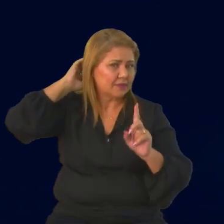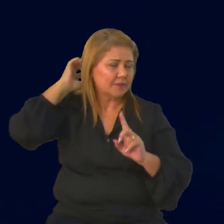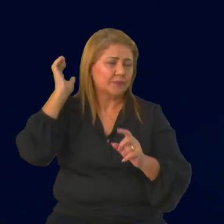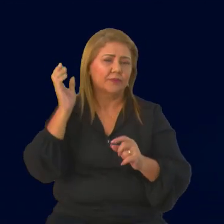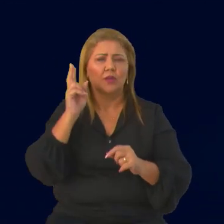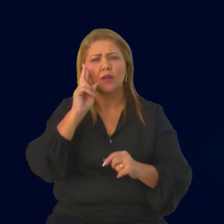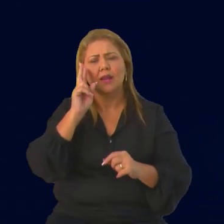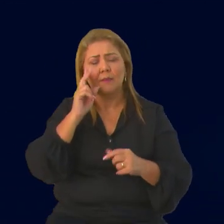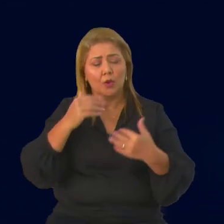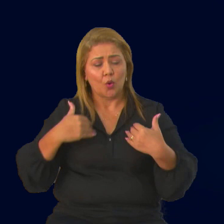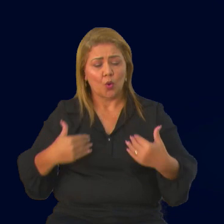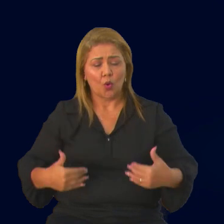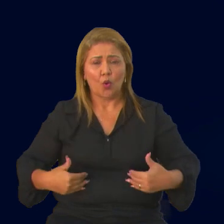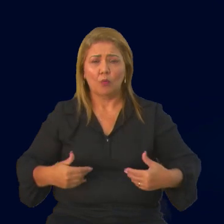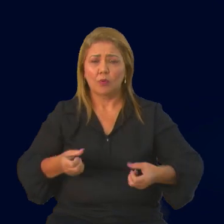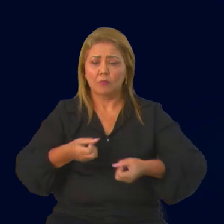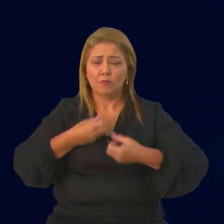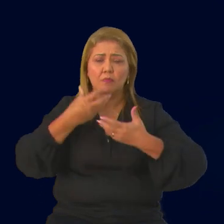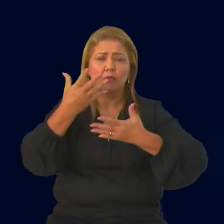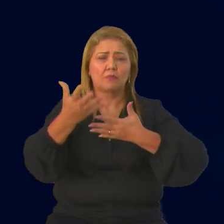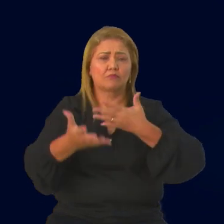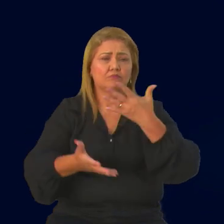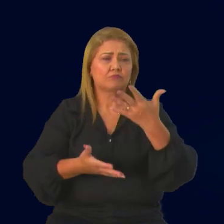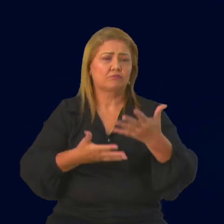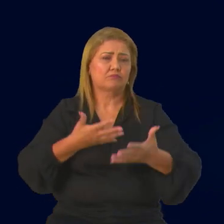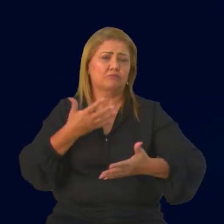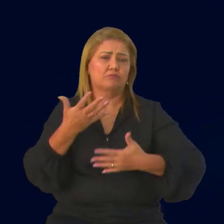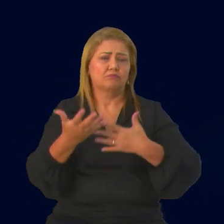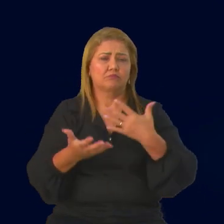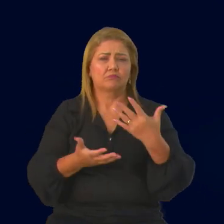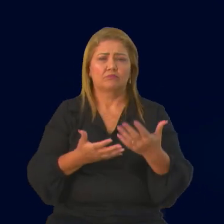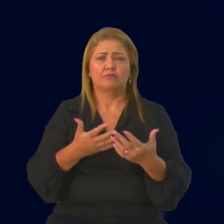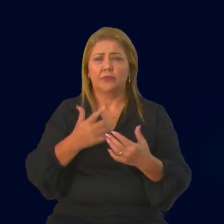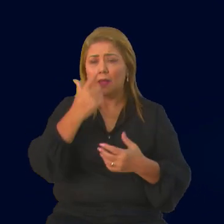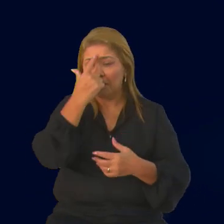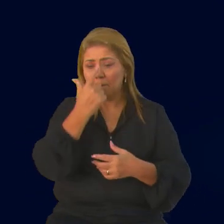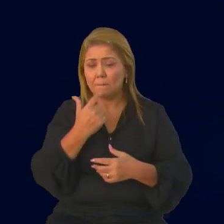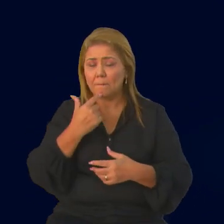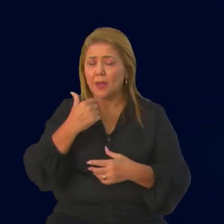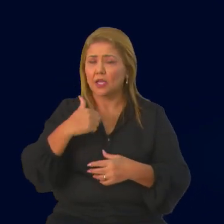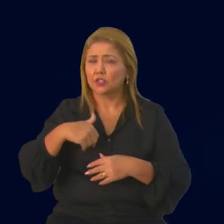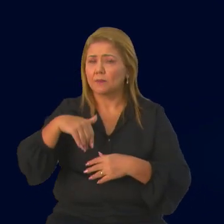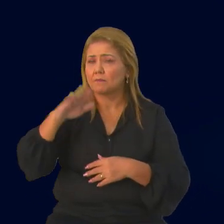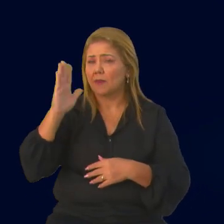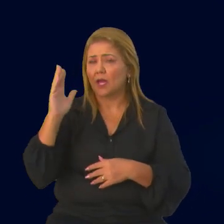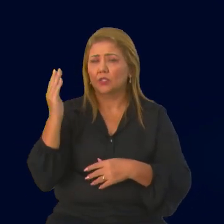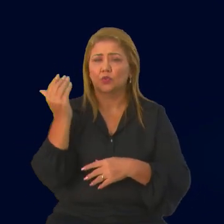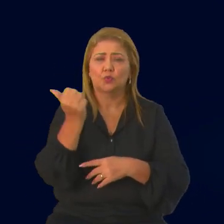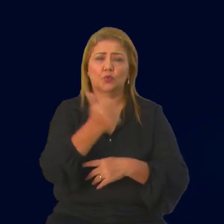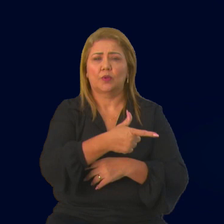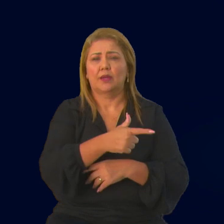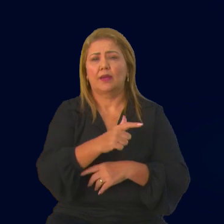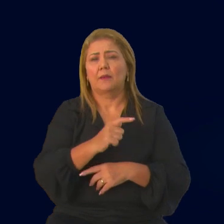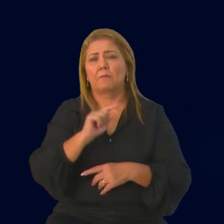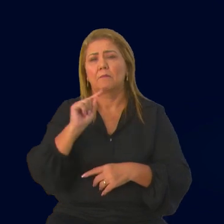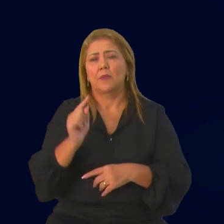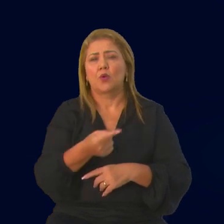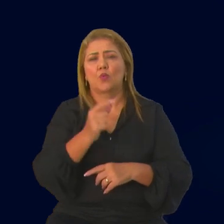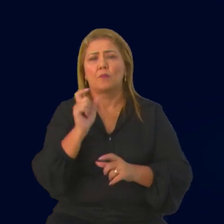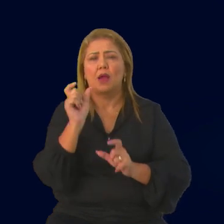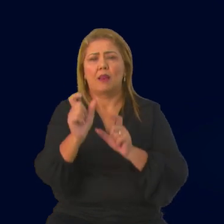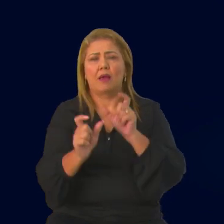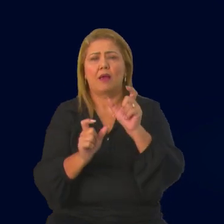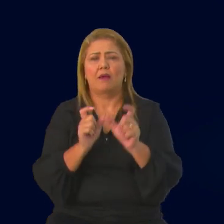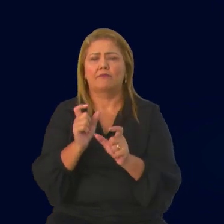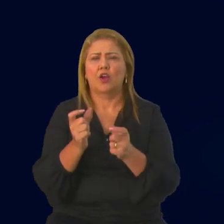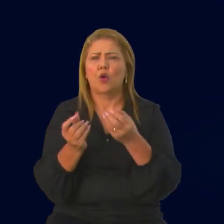que o seu corpo fala muito o tempo inteiro, não é à toa que diz que uma imagem vale mais do que mil palavras. Como que você tem